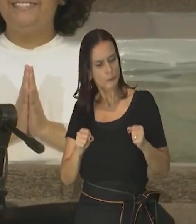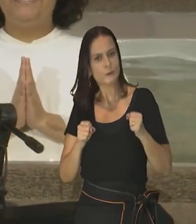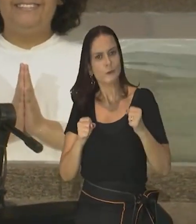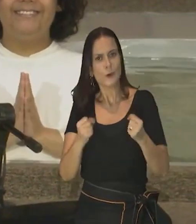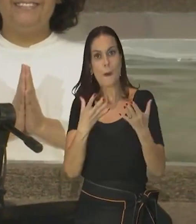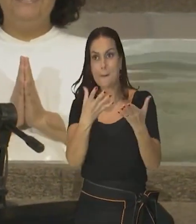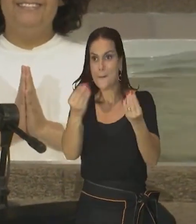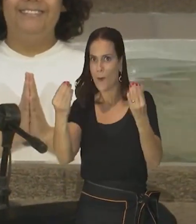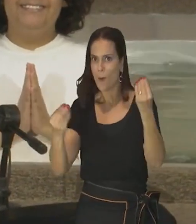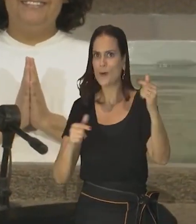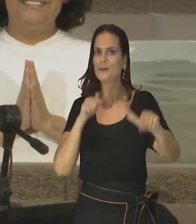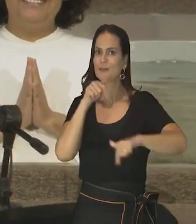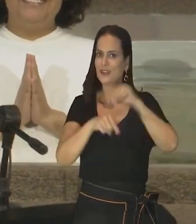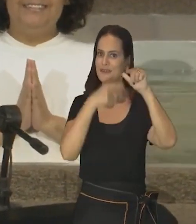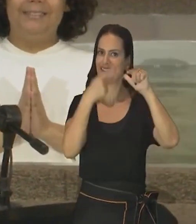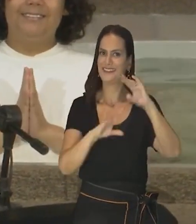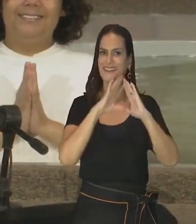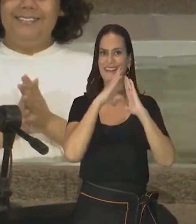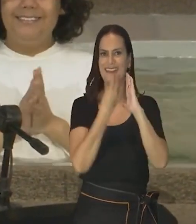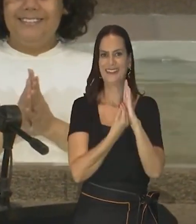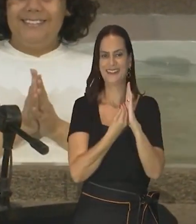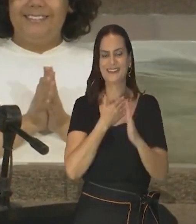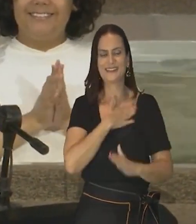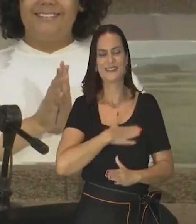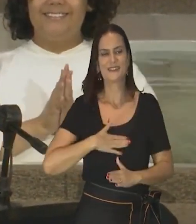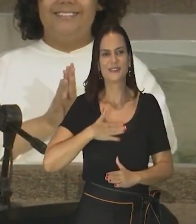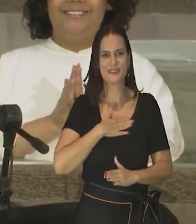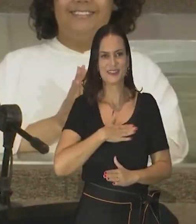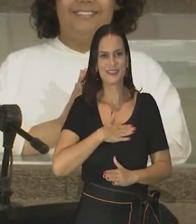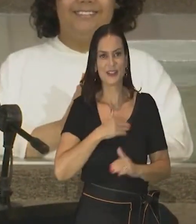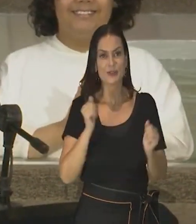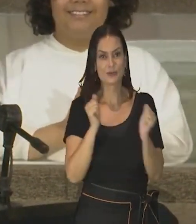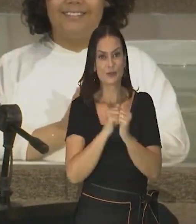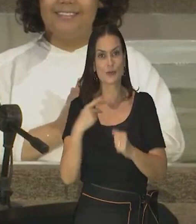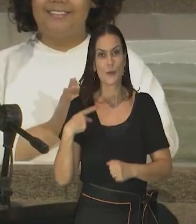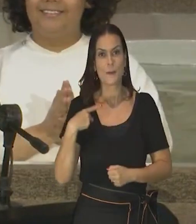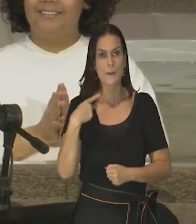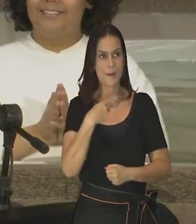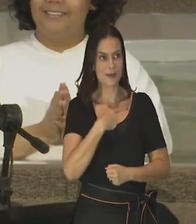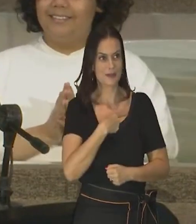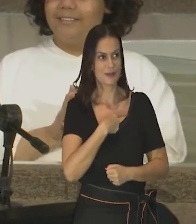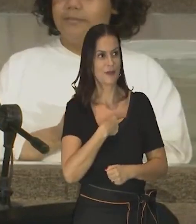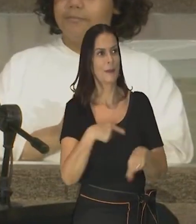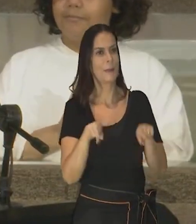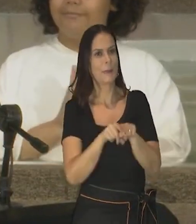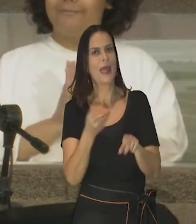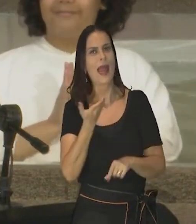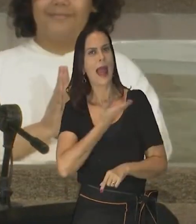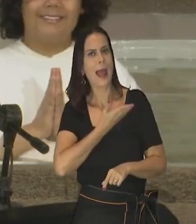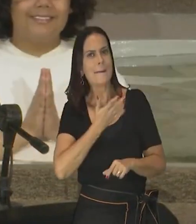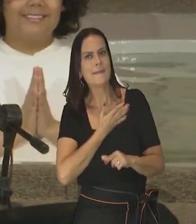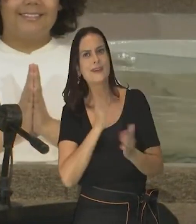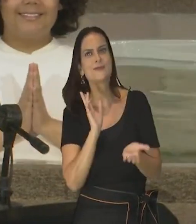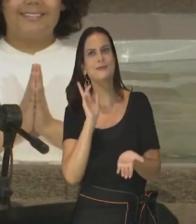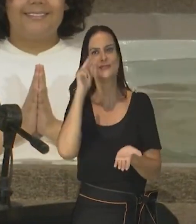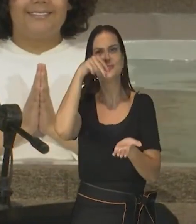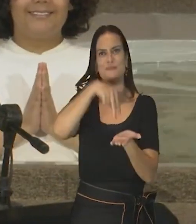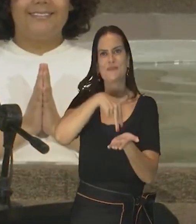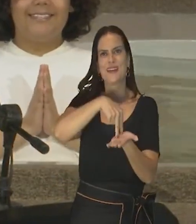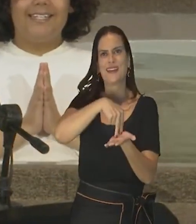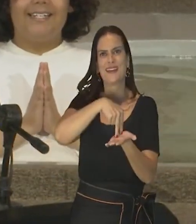muito serviço aqui na nossa igreja. Gostaria que o pastor Cassano, sua esposa, os demais irmãos, amigos, parentes, colocassem de